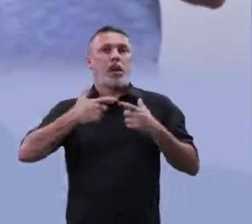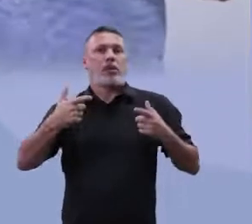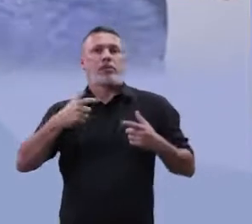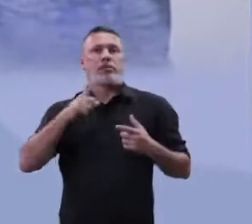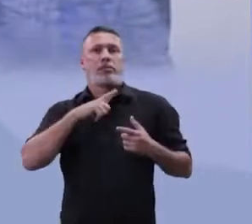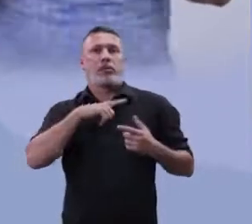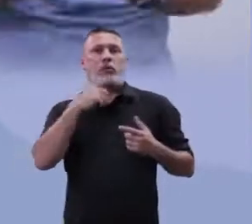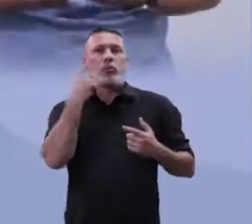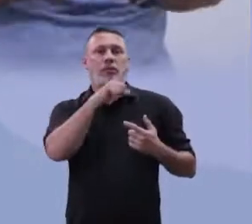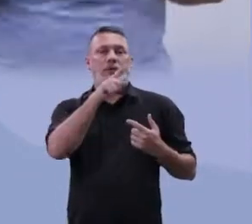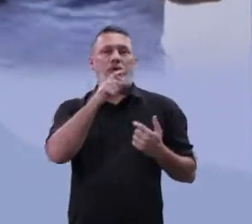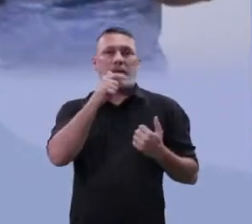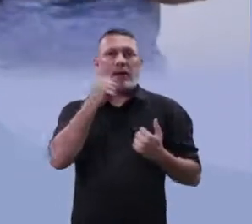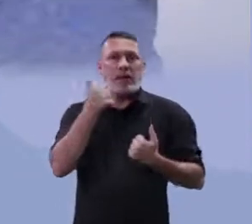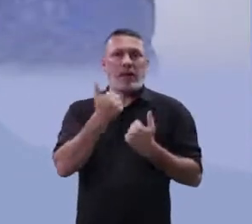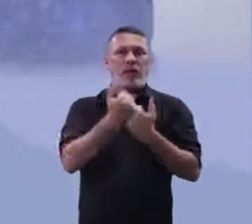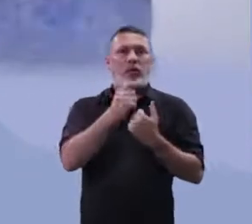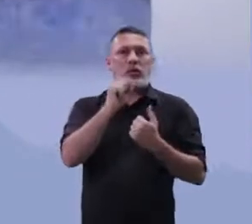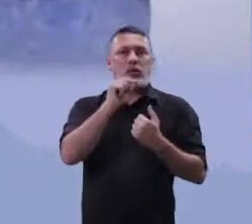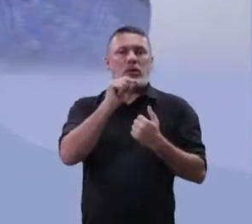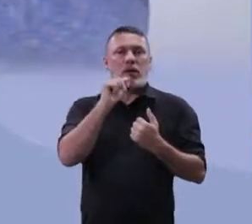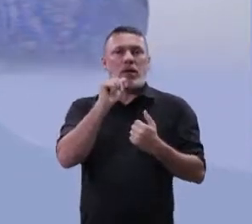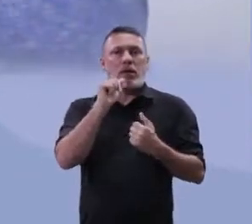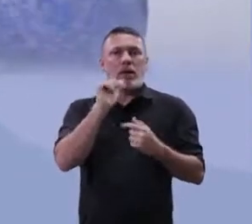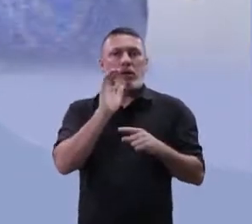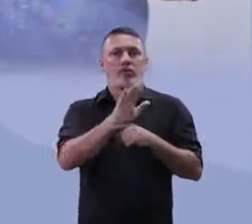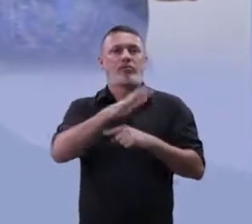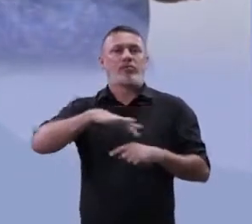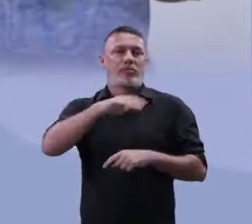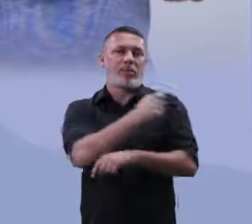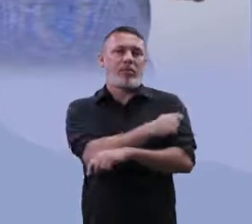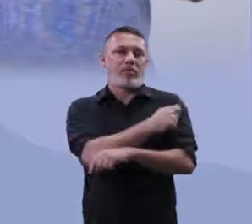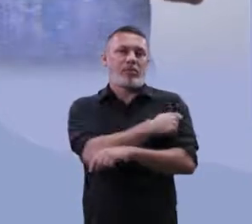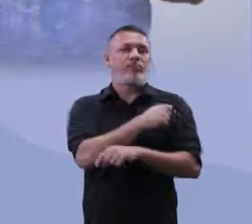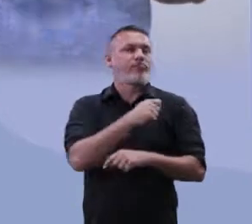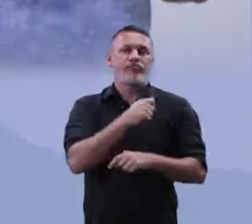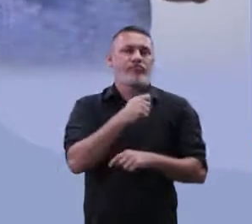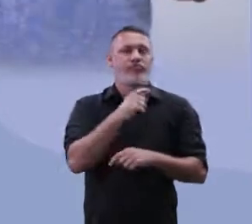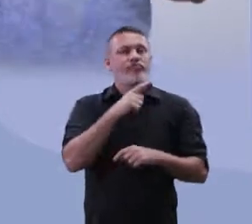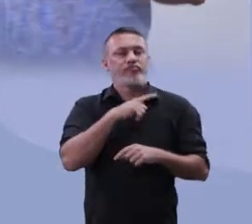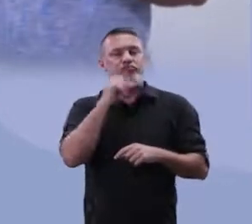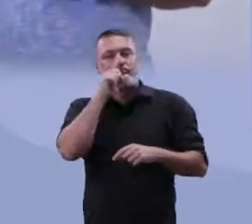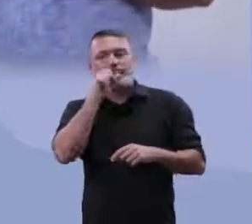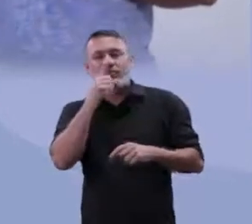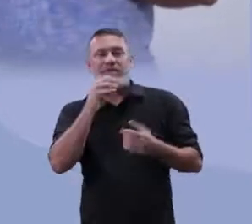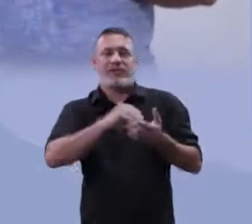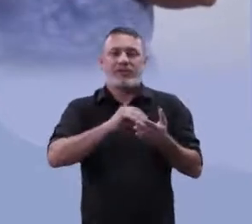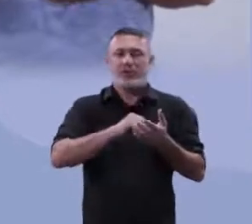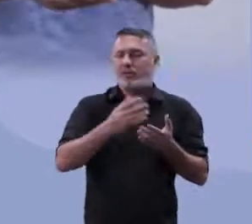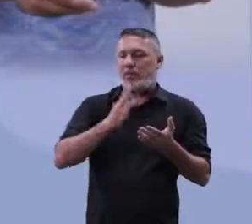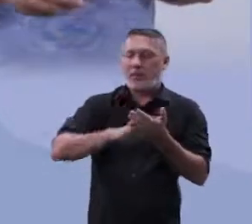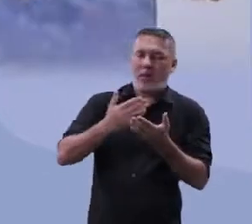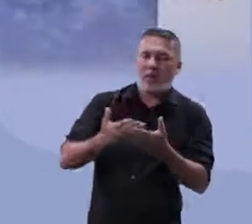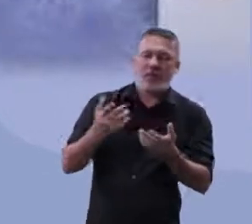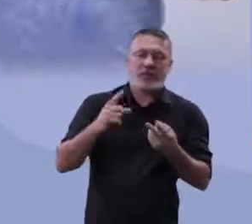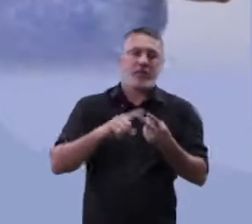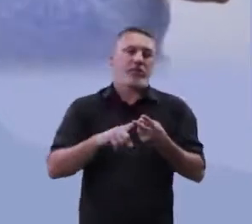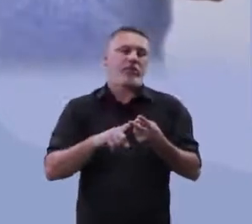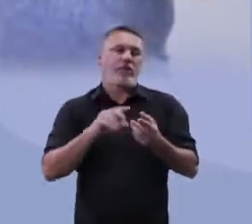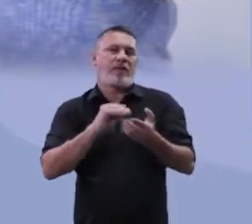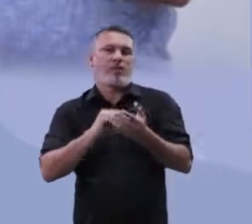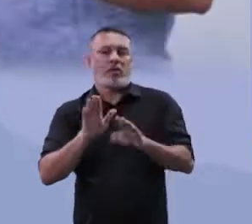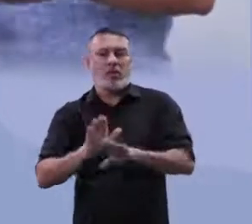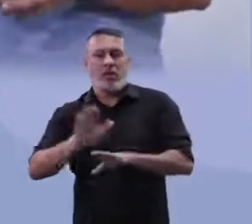tem suporte para atender todo aluno, todo alunado, não tem suporte, às vezes falta um intérprete, às